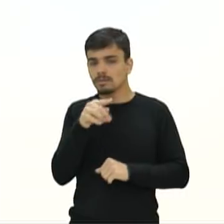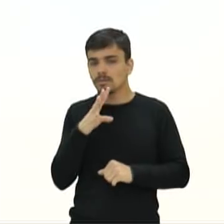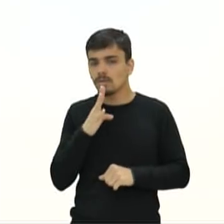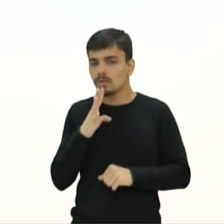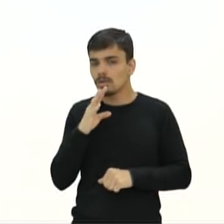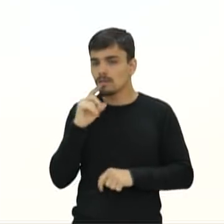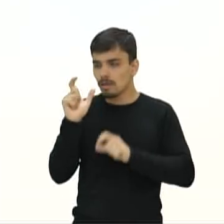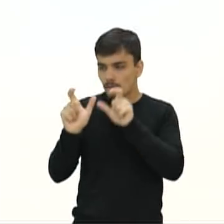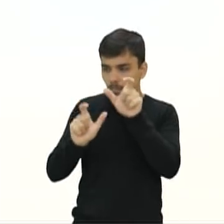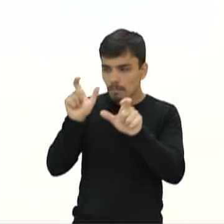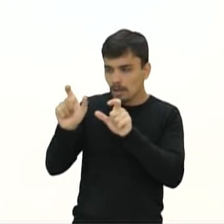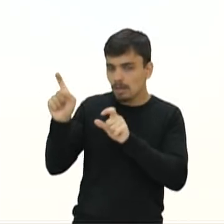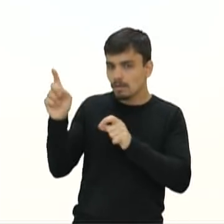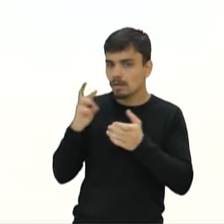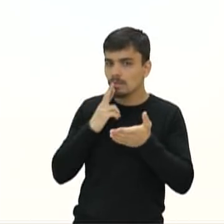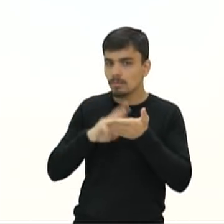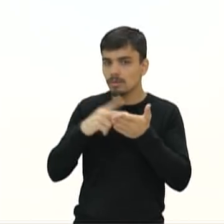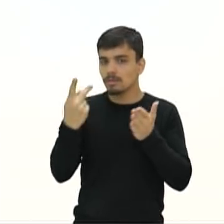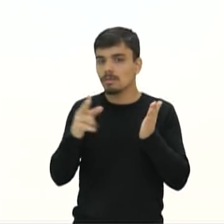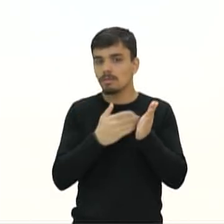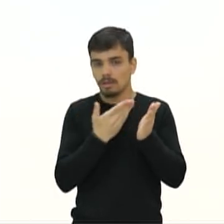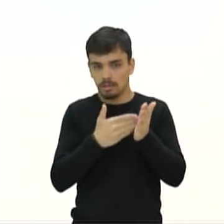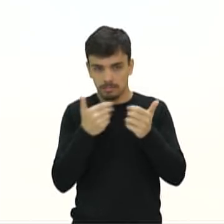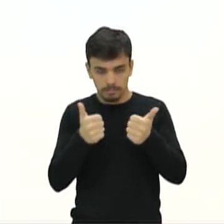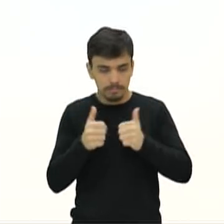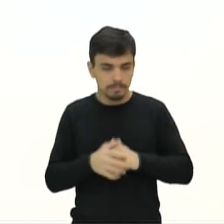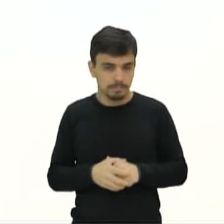conhece essas palavras? Responde para mim no teu caderno. Vamos lá.